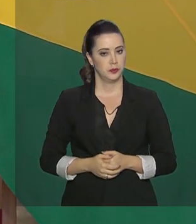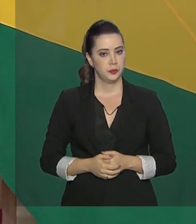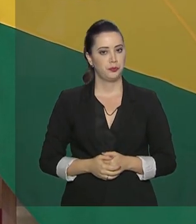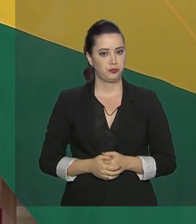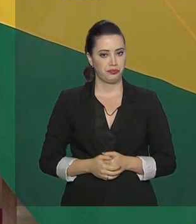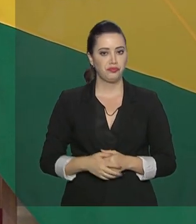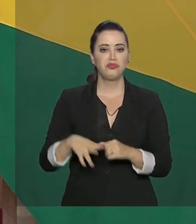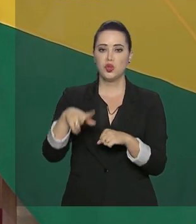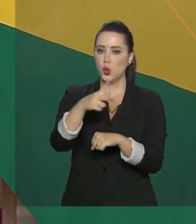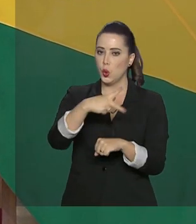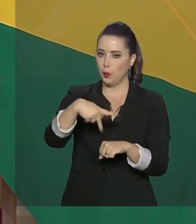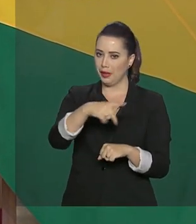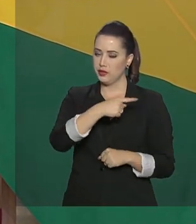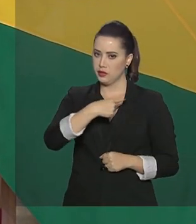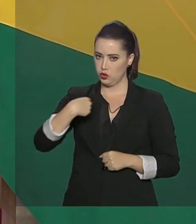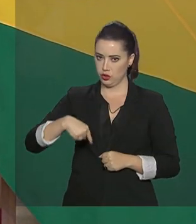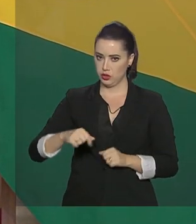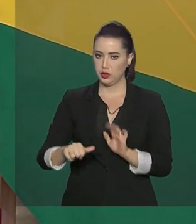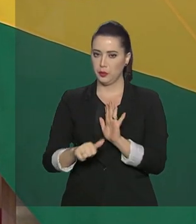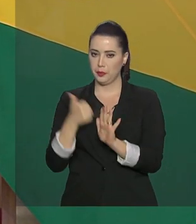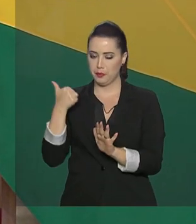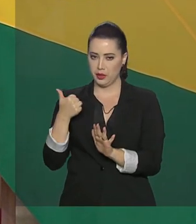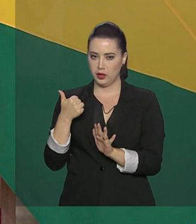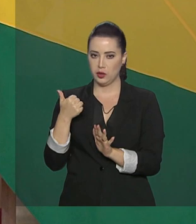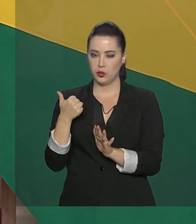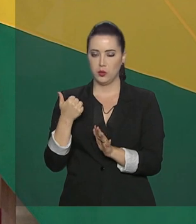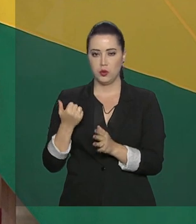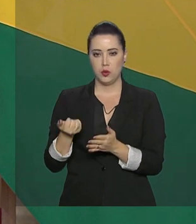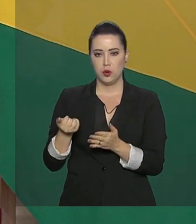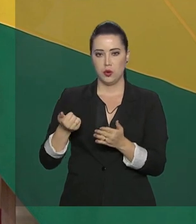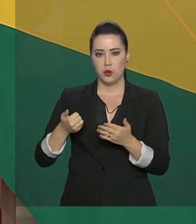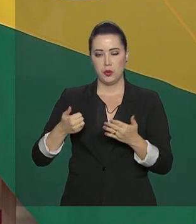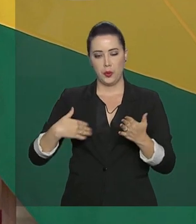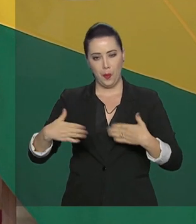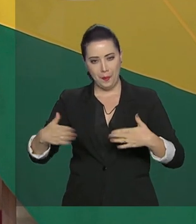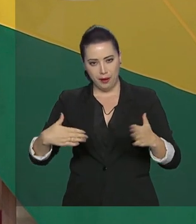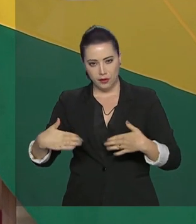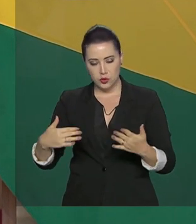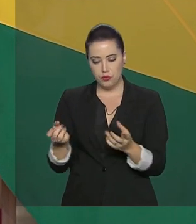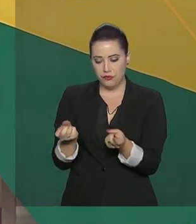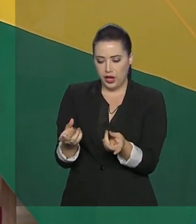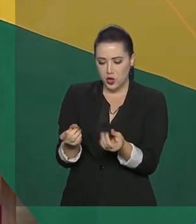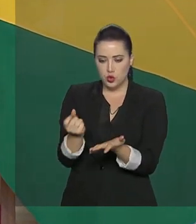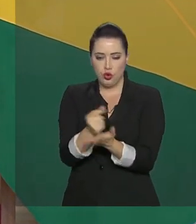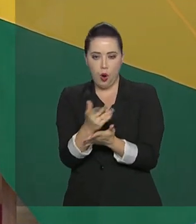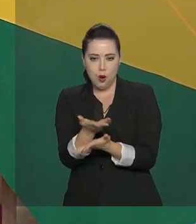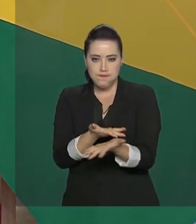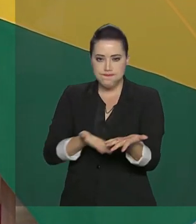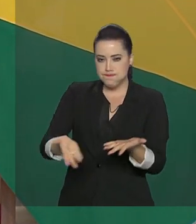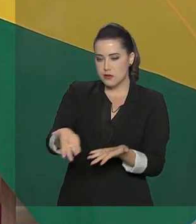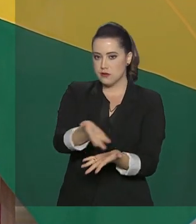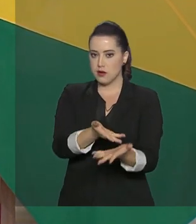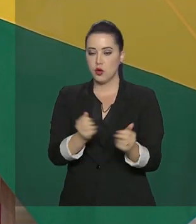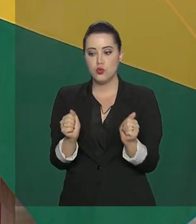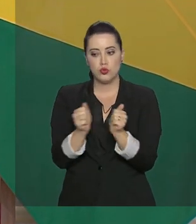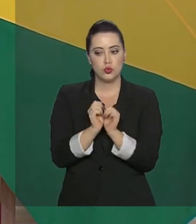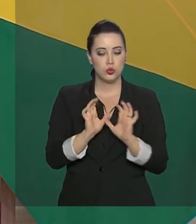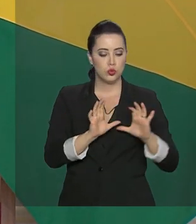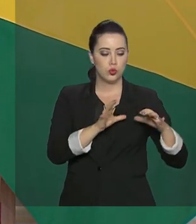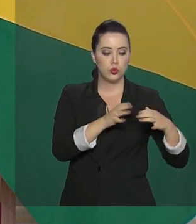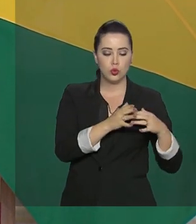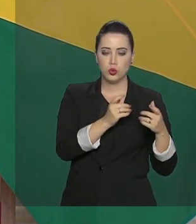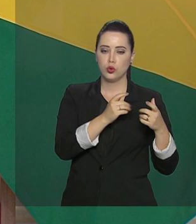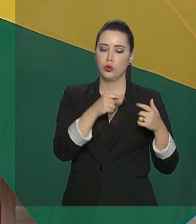primeiro parceiro comercial e juntamente com a toda a minha equipe